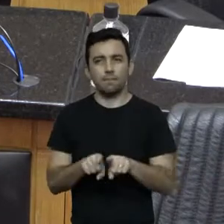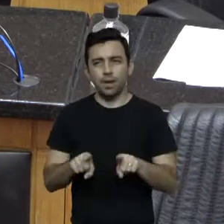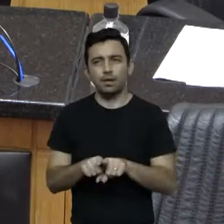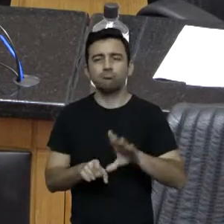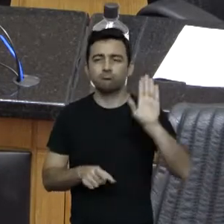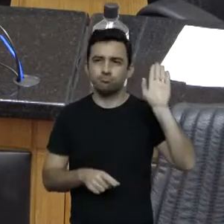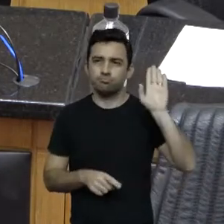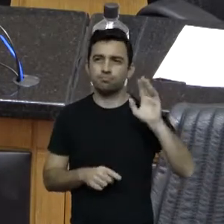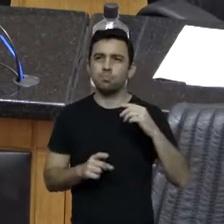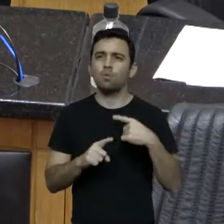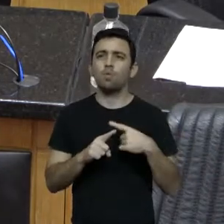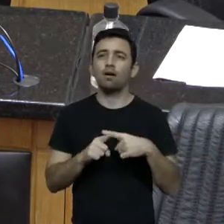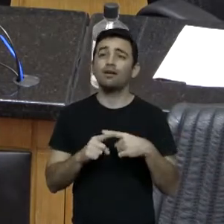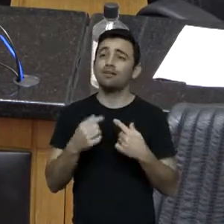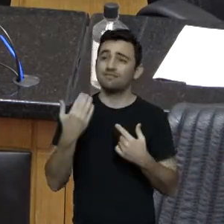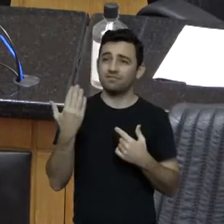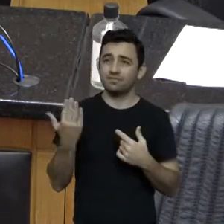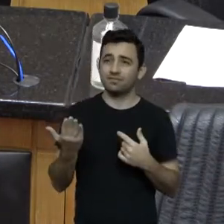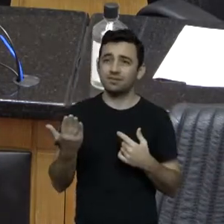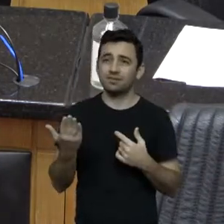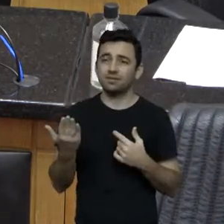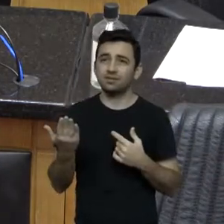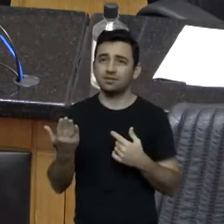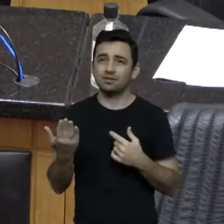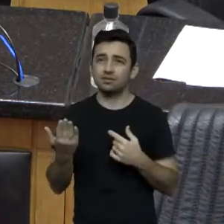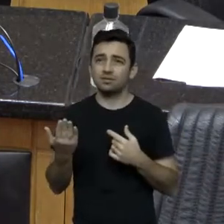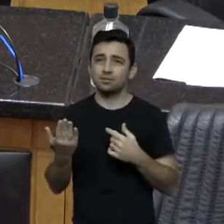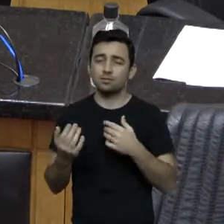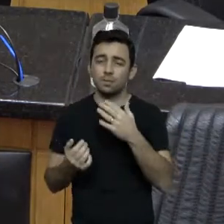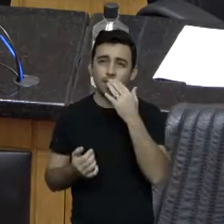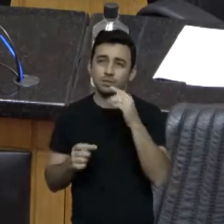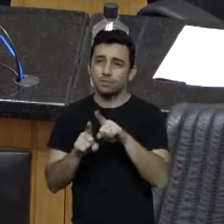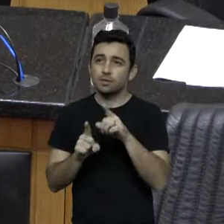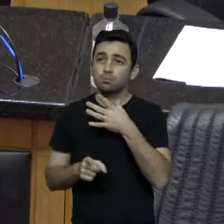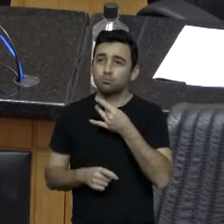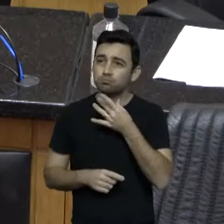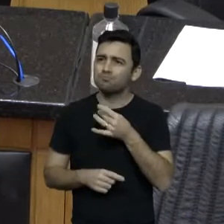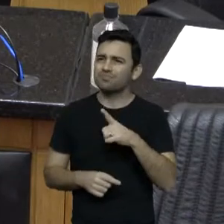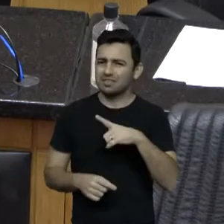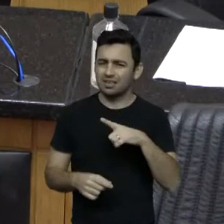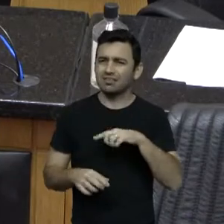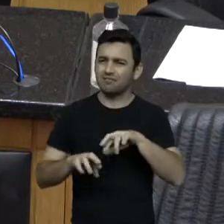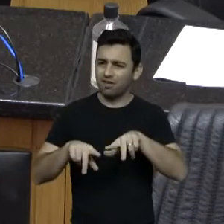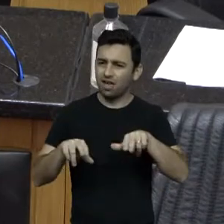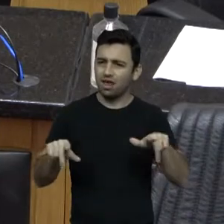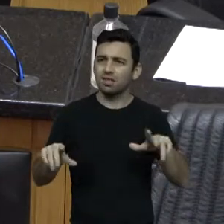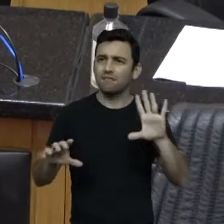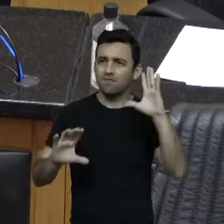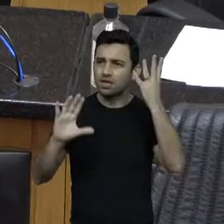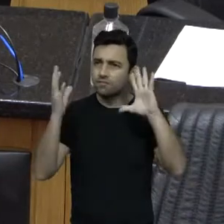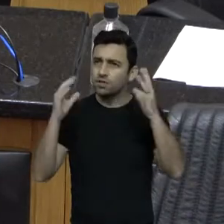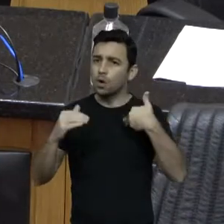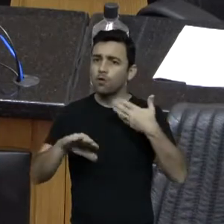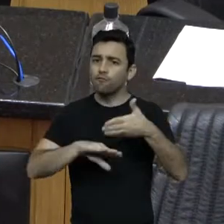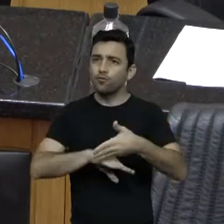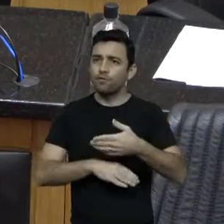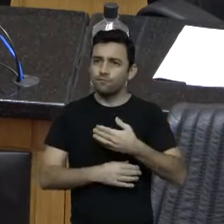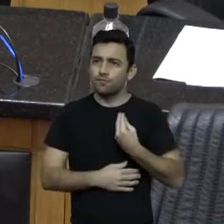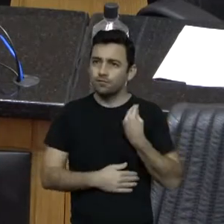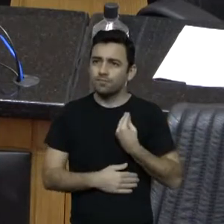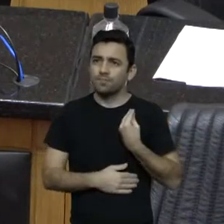primeiro que vossa excelência' Deputado sopelsa o deputado cobalchini citou diversos eventos que também se vê presente